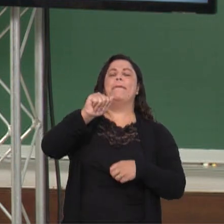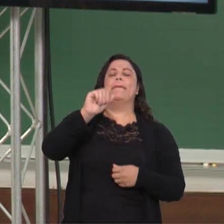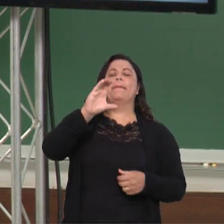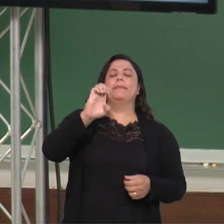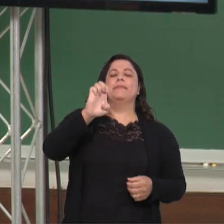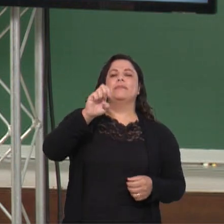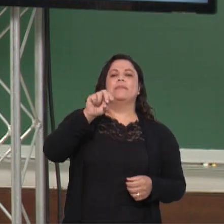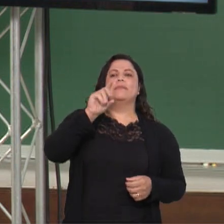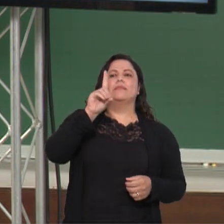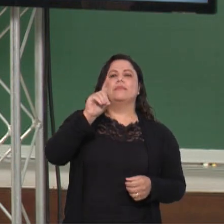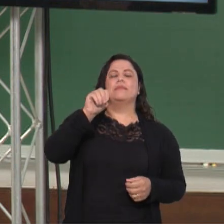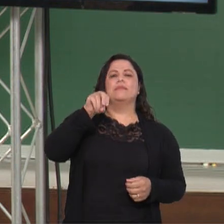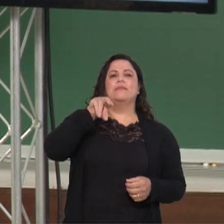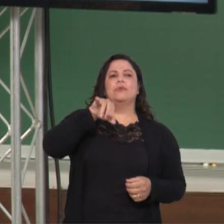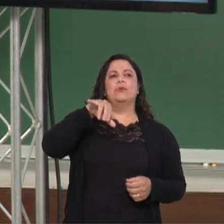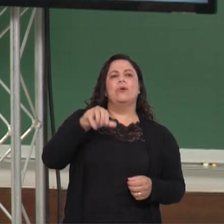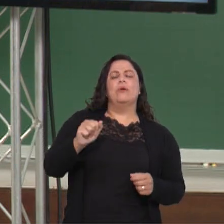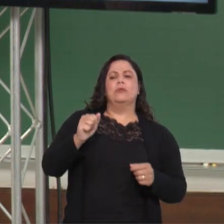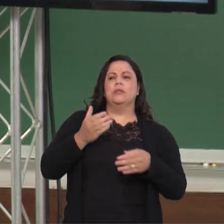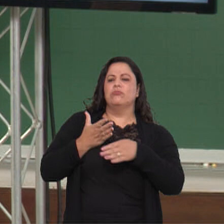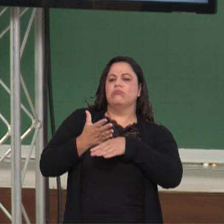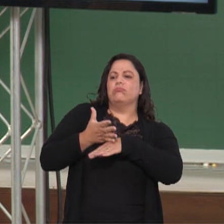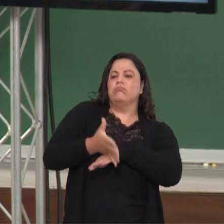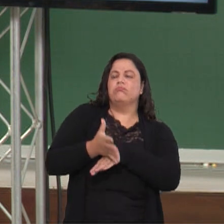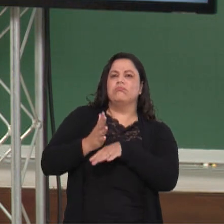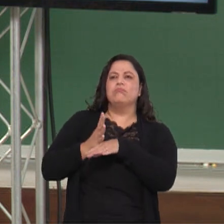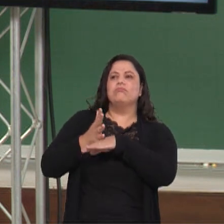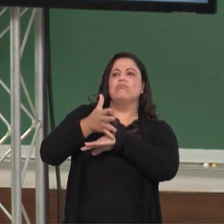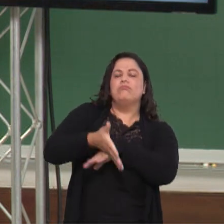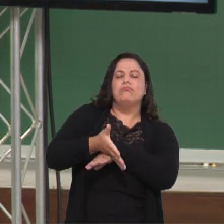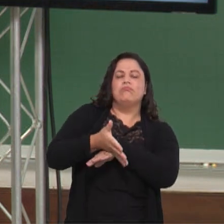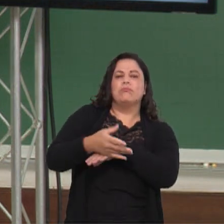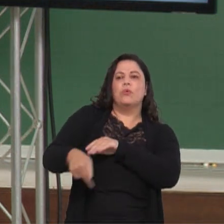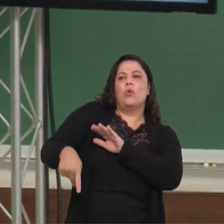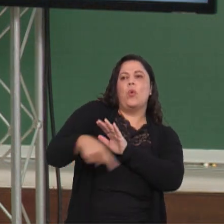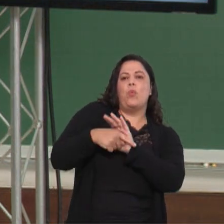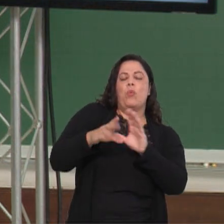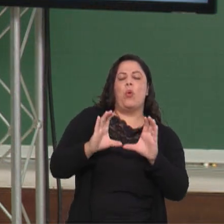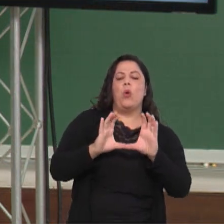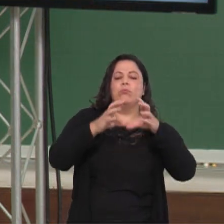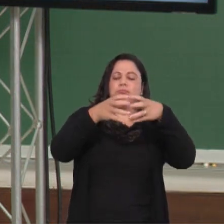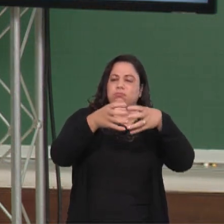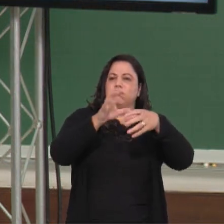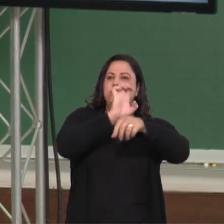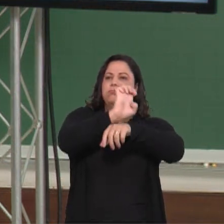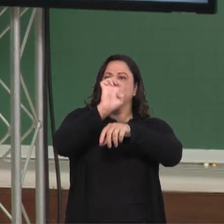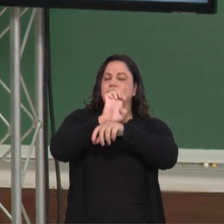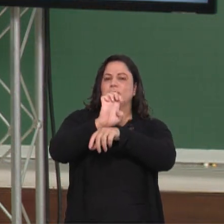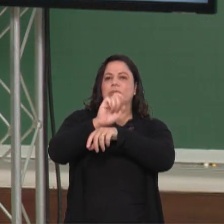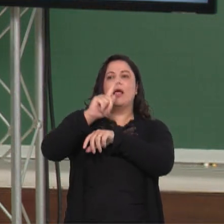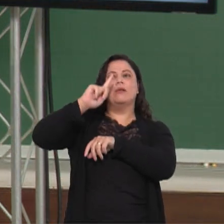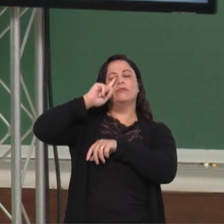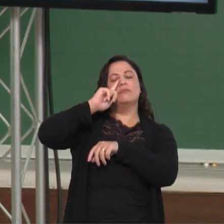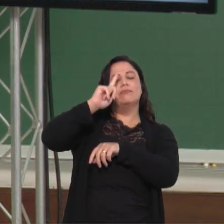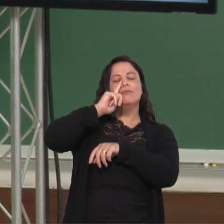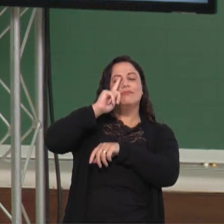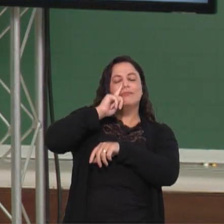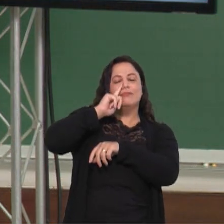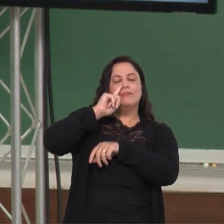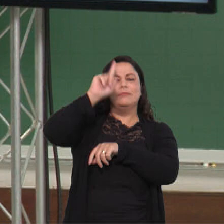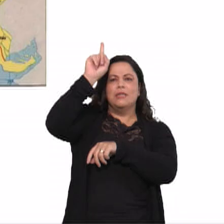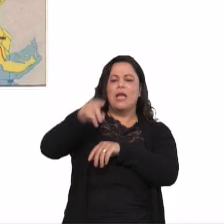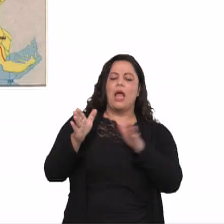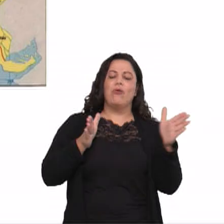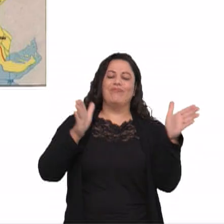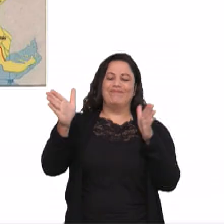as cidades-estados gregas, tá? Então esse período ficou conhecido como o helenismo. Eu coloquei um